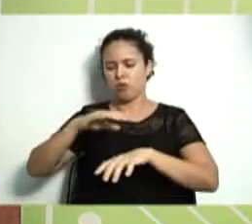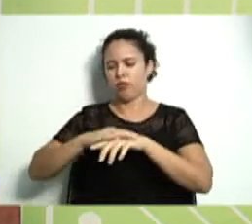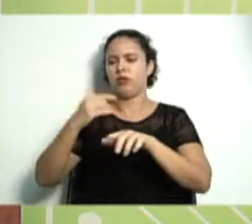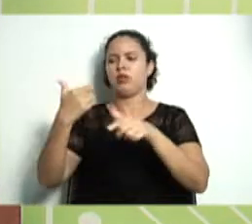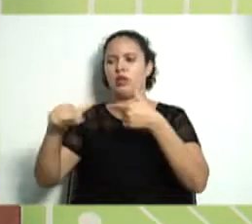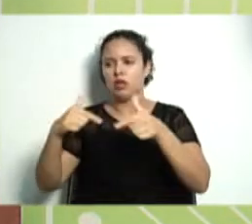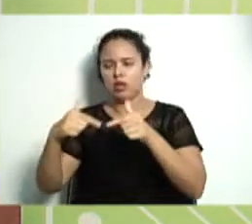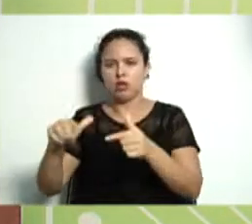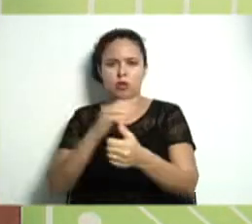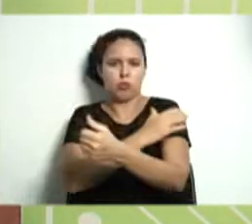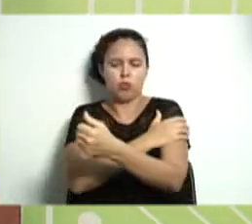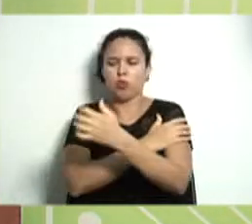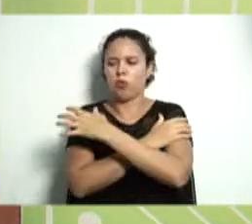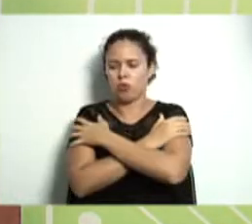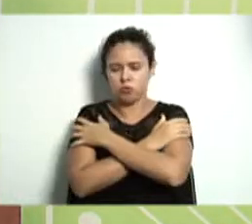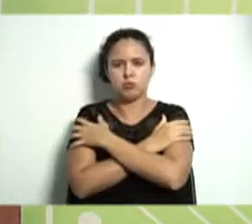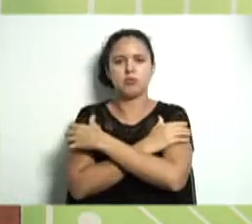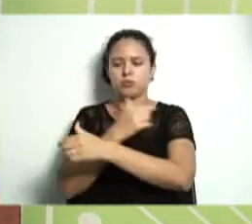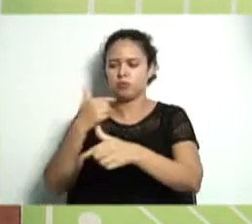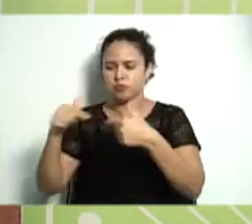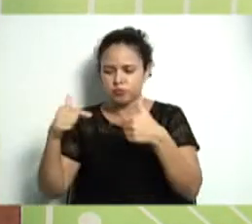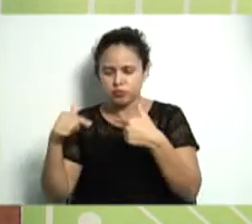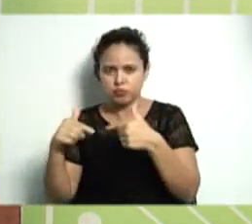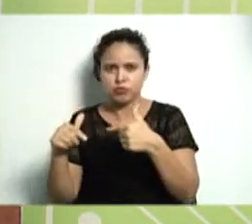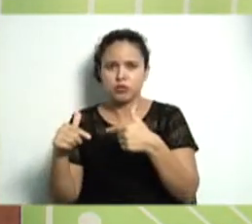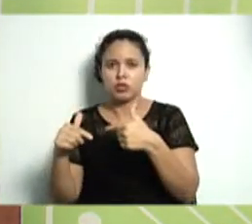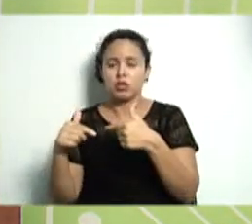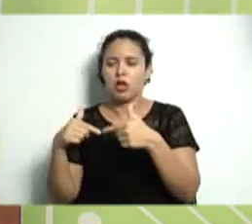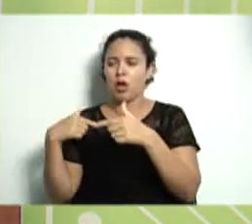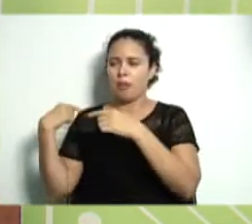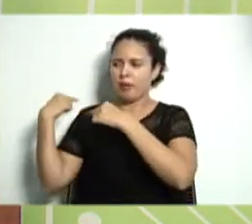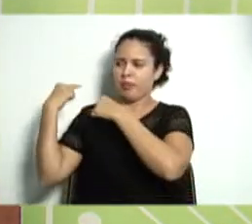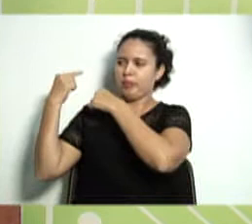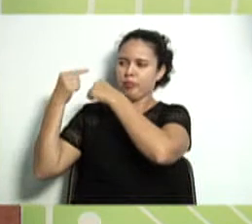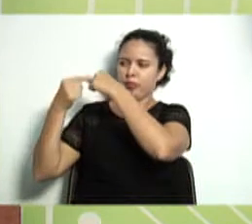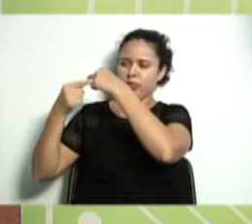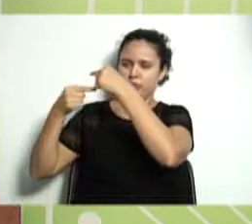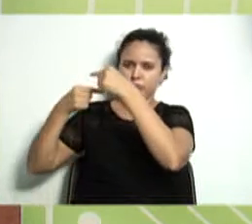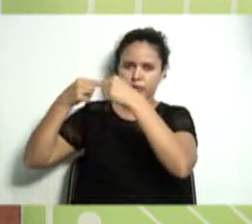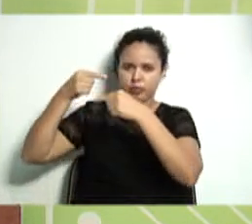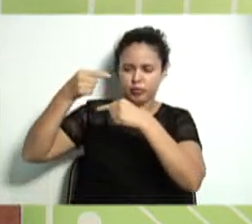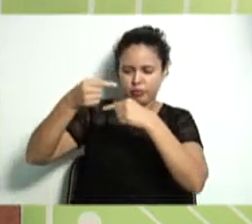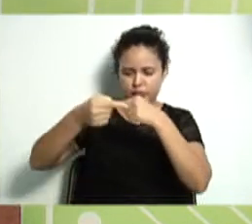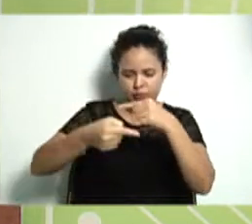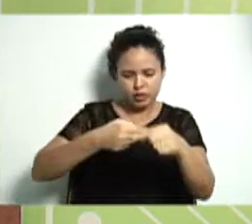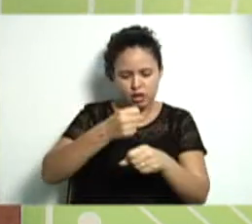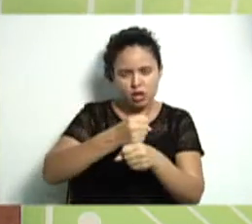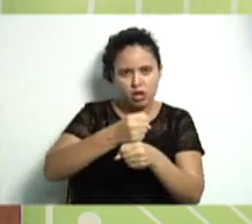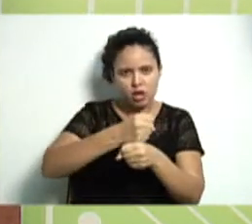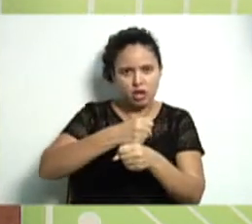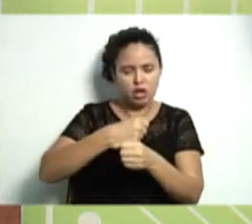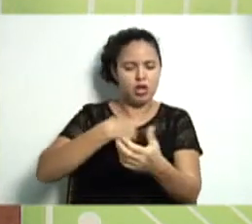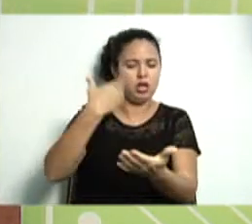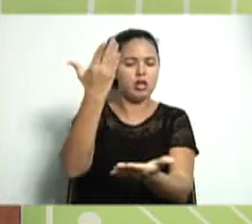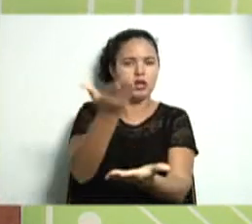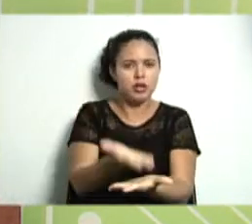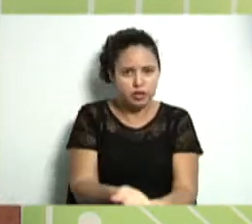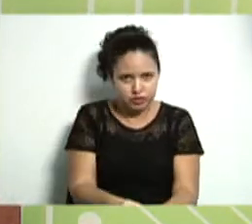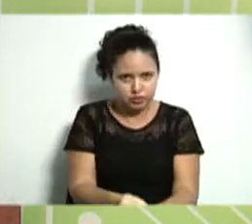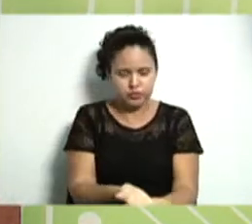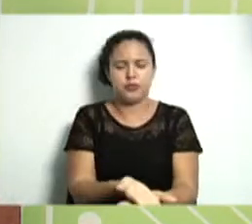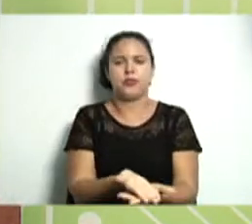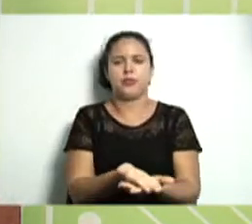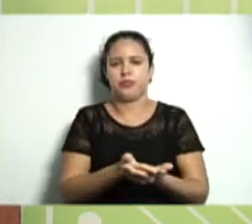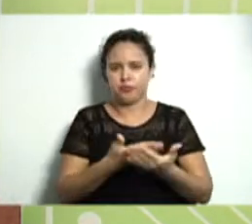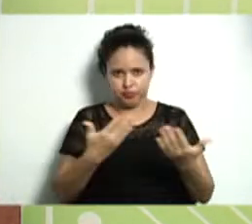em qualquer ambiente que seja, porque nós já utilizamos uma ferramenta. Lá na pré-história a gente usava